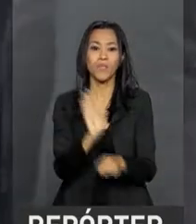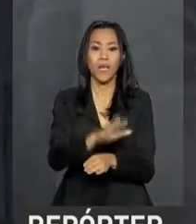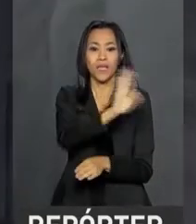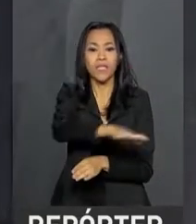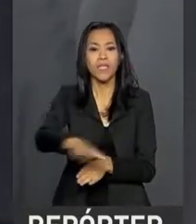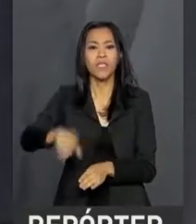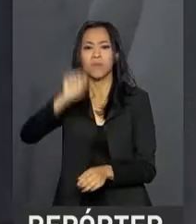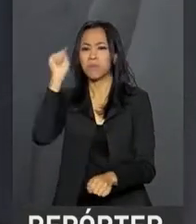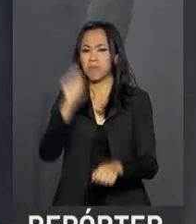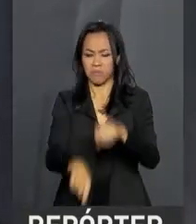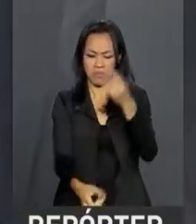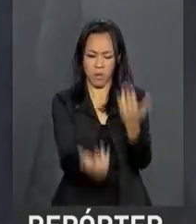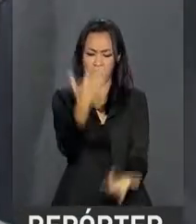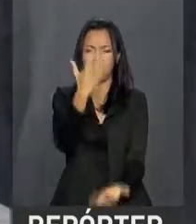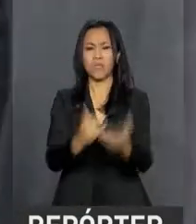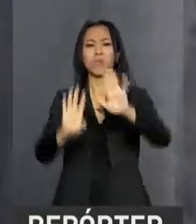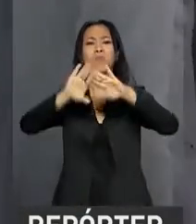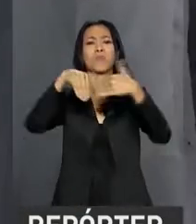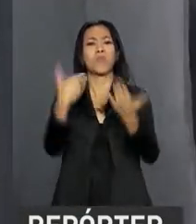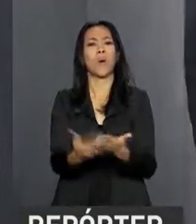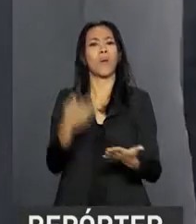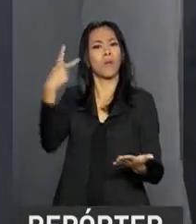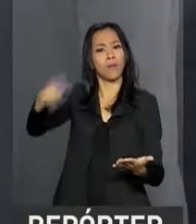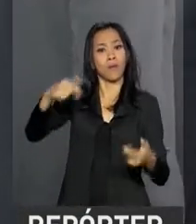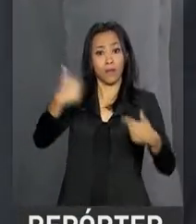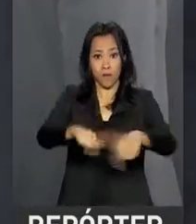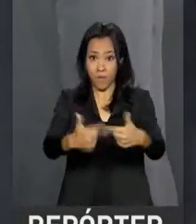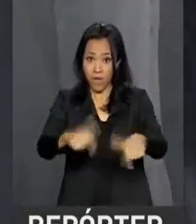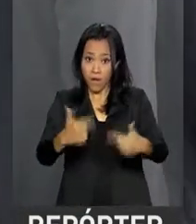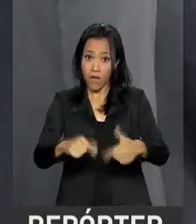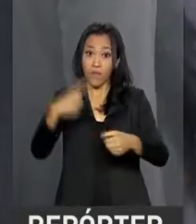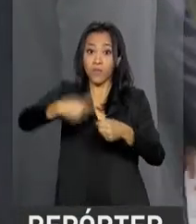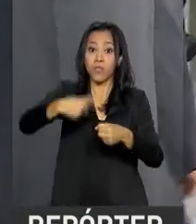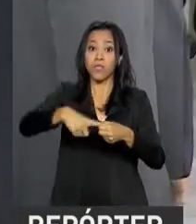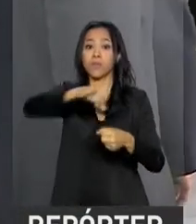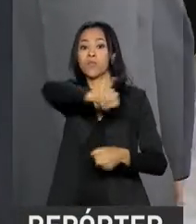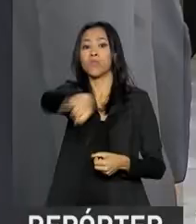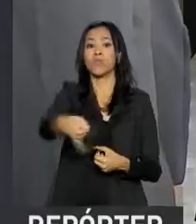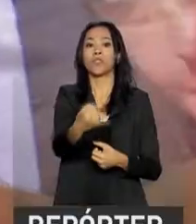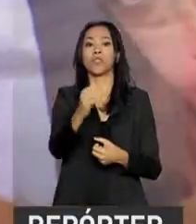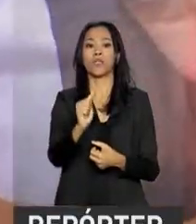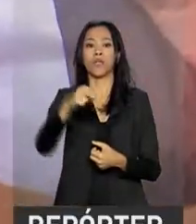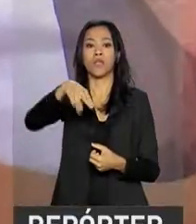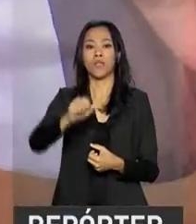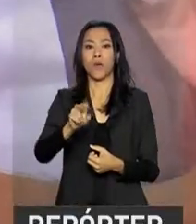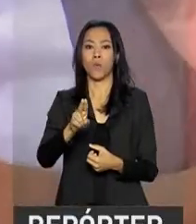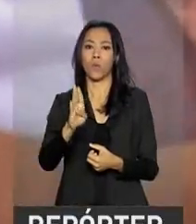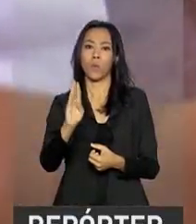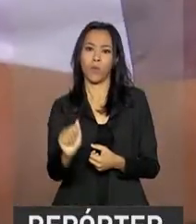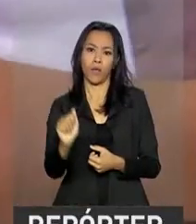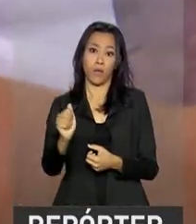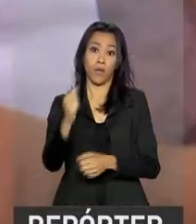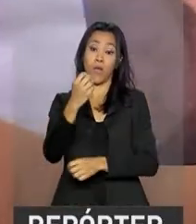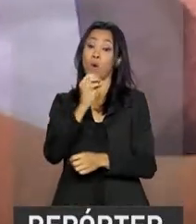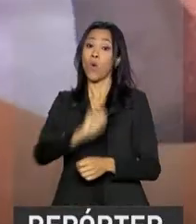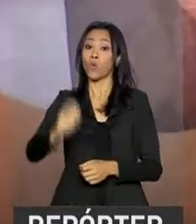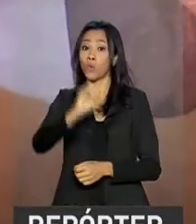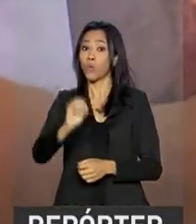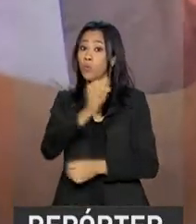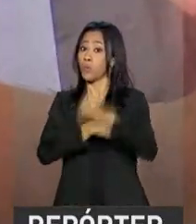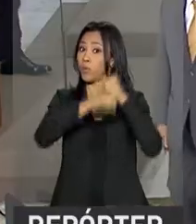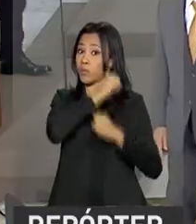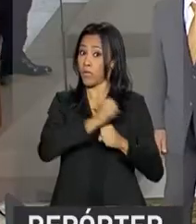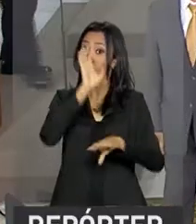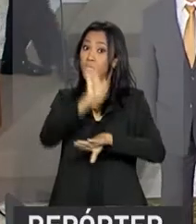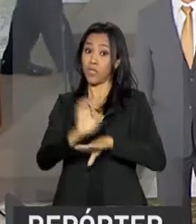durante um incêndio criminoso na creche em que trabalhava no município de janaúba em minas gerais em outubro do ano passado o marido